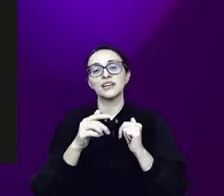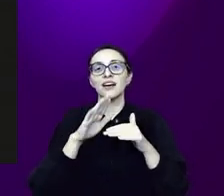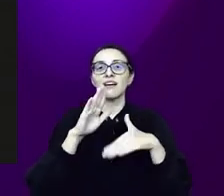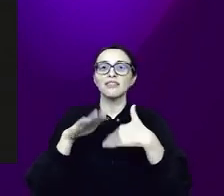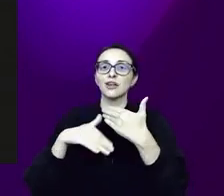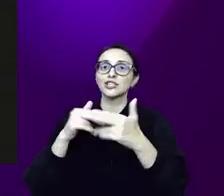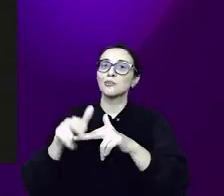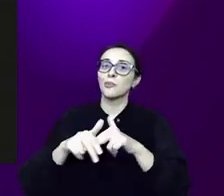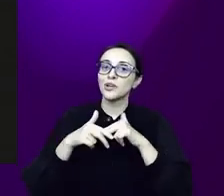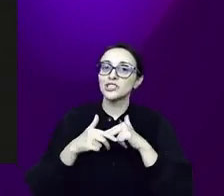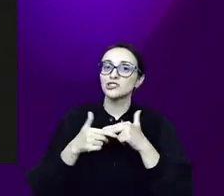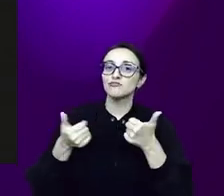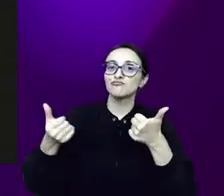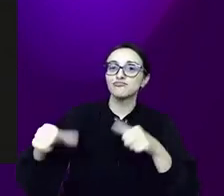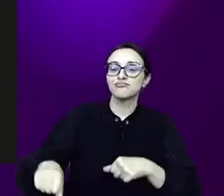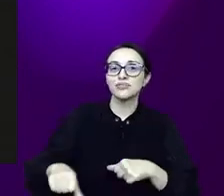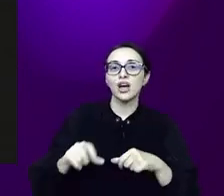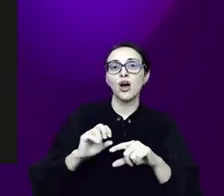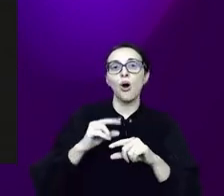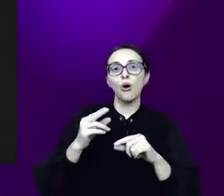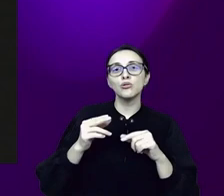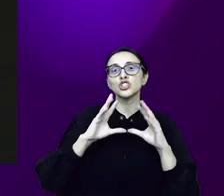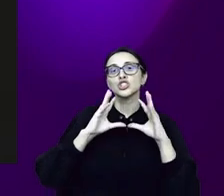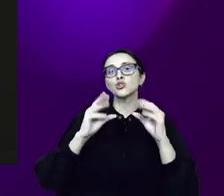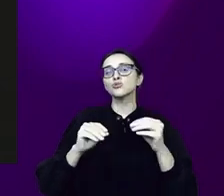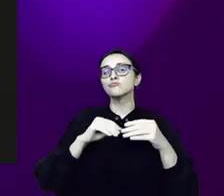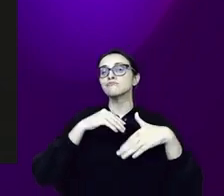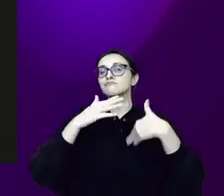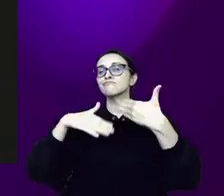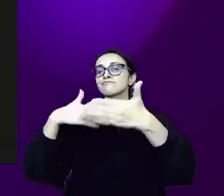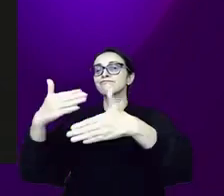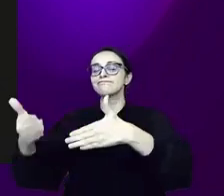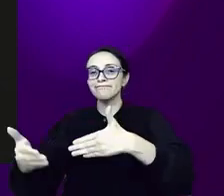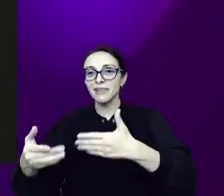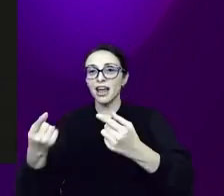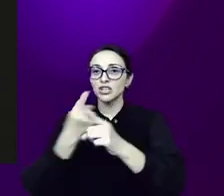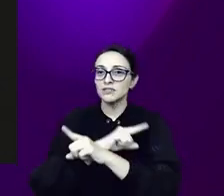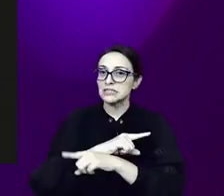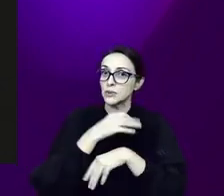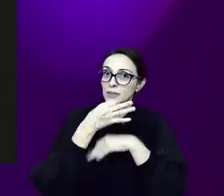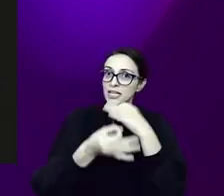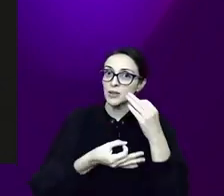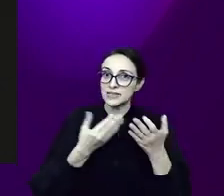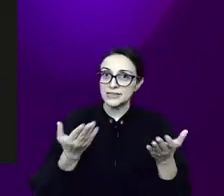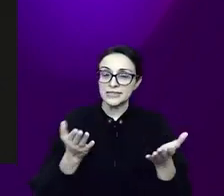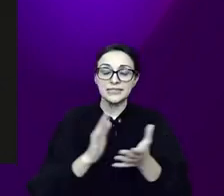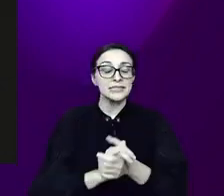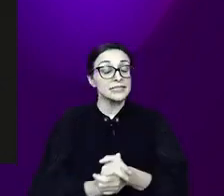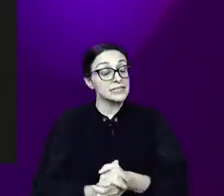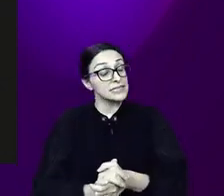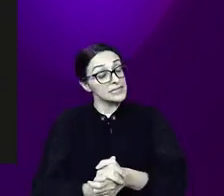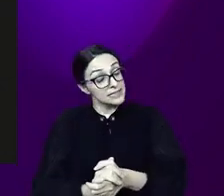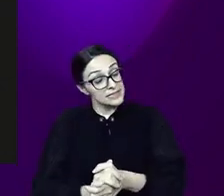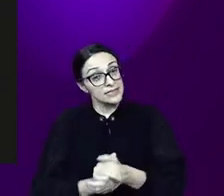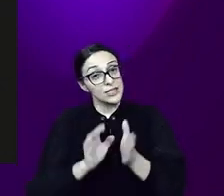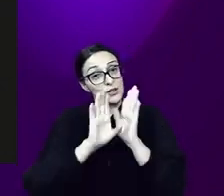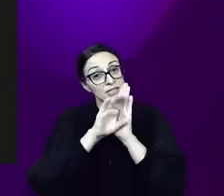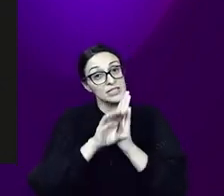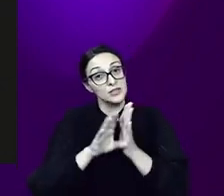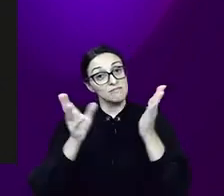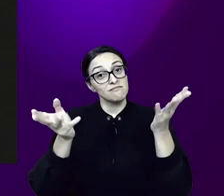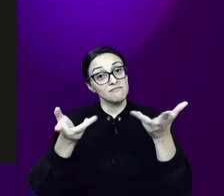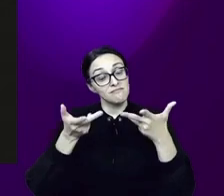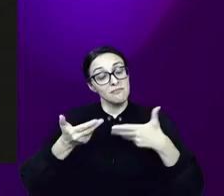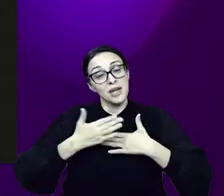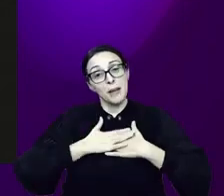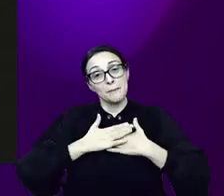isso subluxou? Ou foi a subluxação que gerou essa retroversão? Uma opinião, eu sei que você não tem certeza. Tem um conceito fantástico para